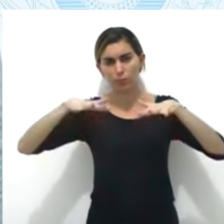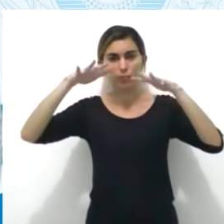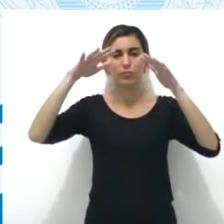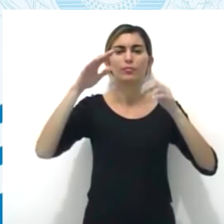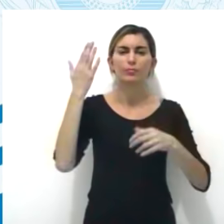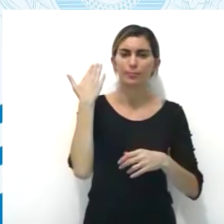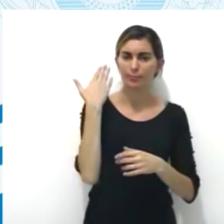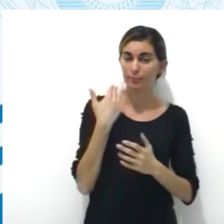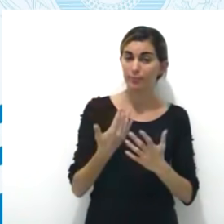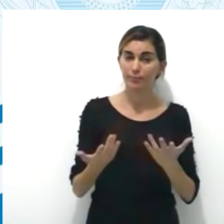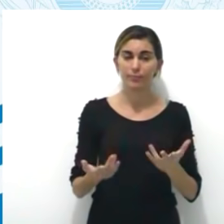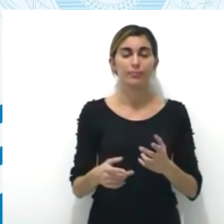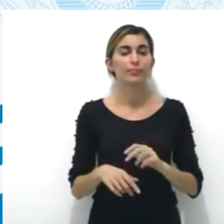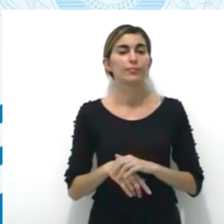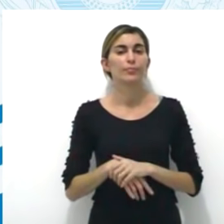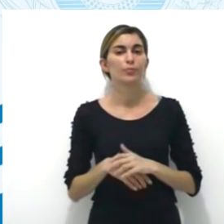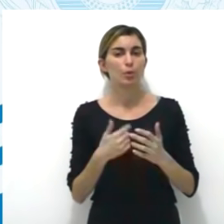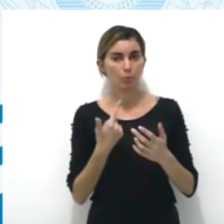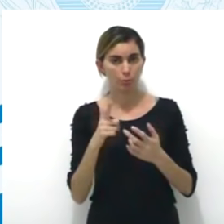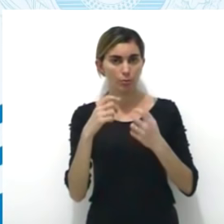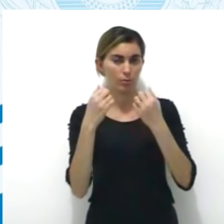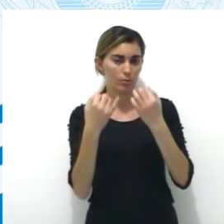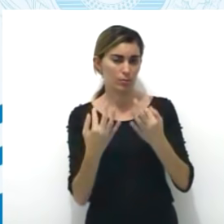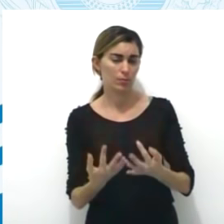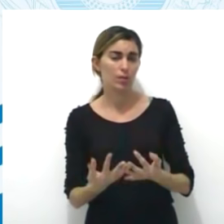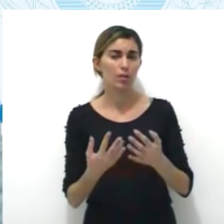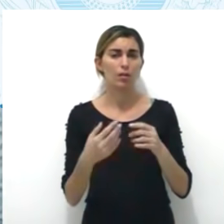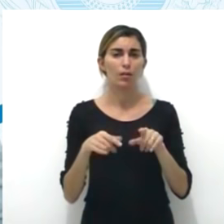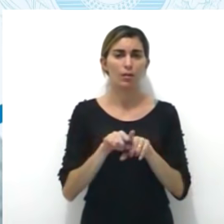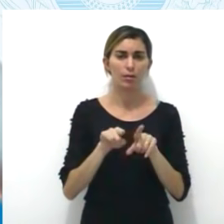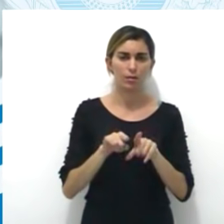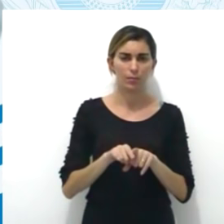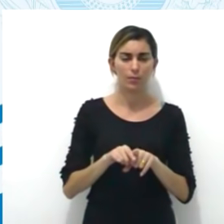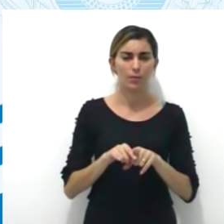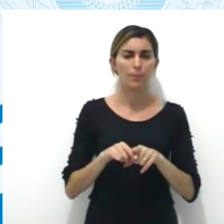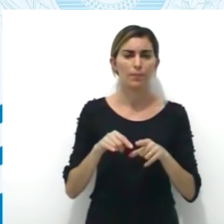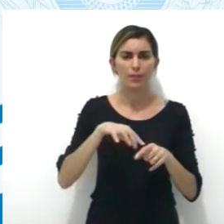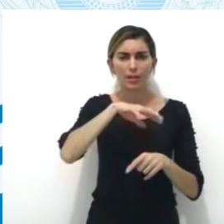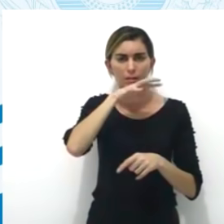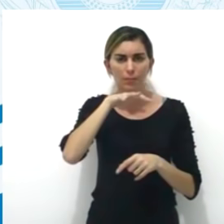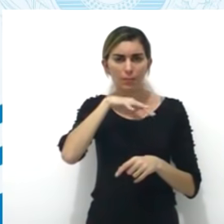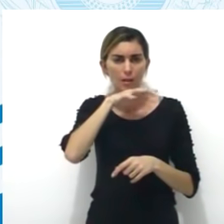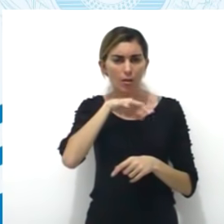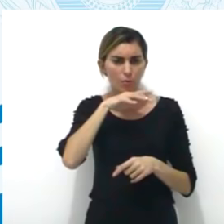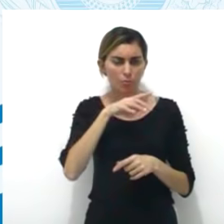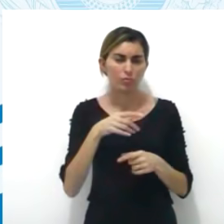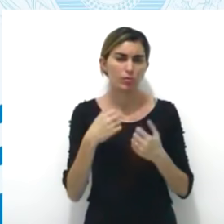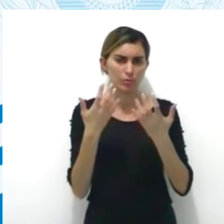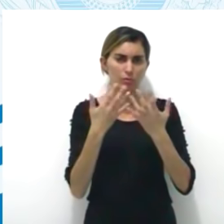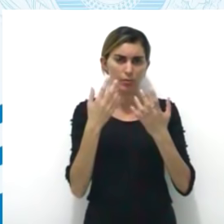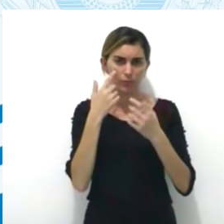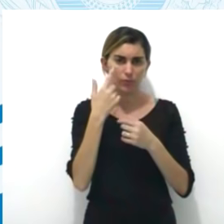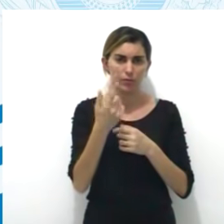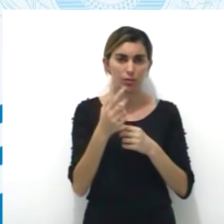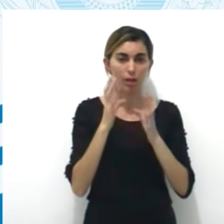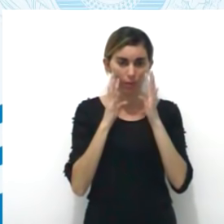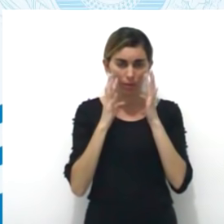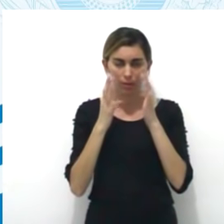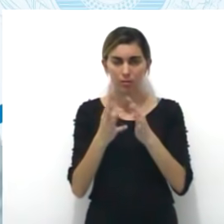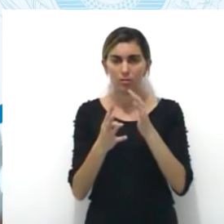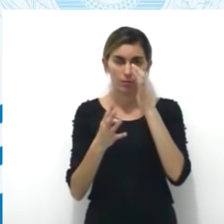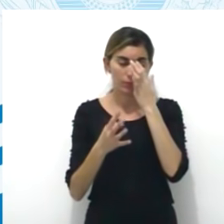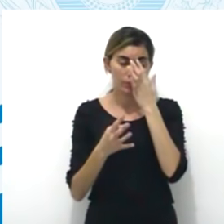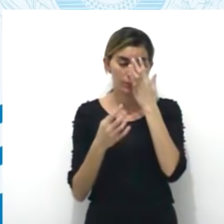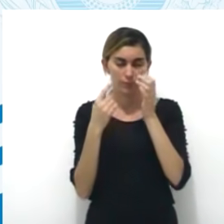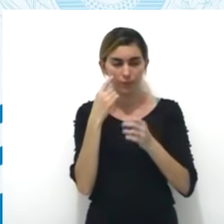Né? Então, e o outro ponto deve ser ressaltado aí, a perfeição dos animais, que eu quero que vocês prestem